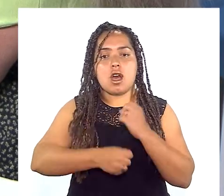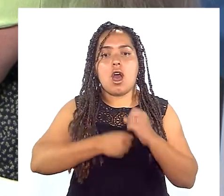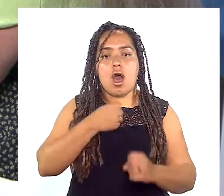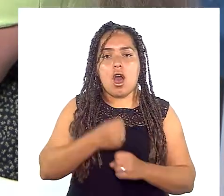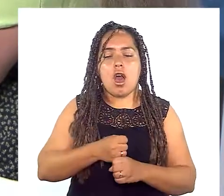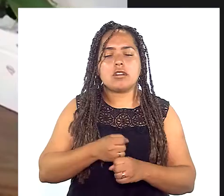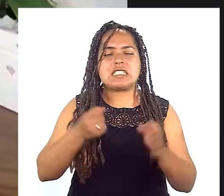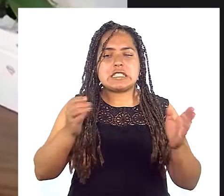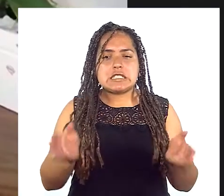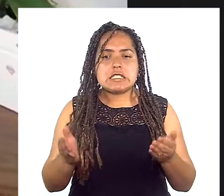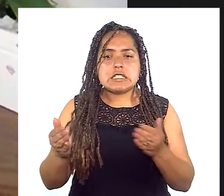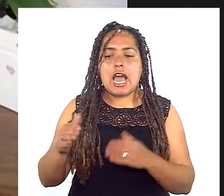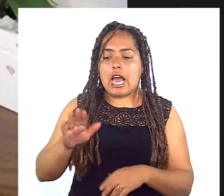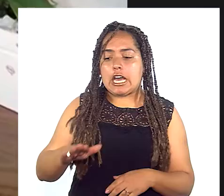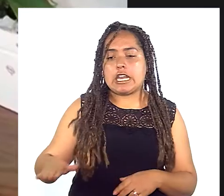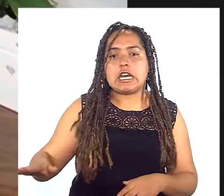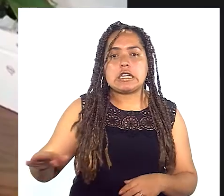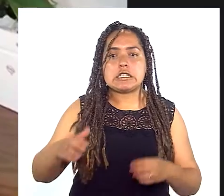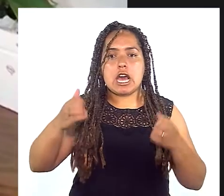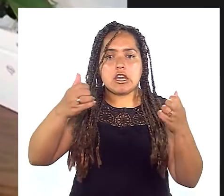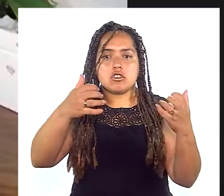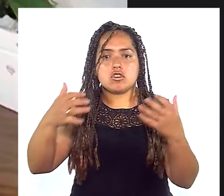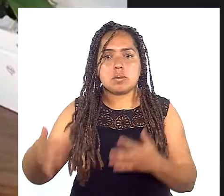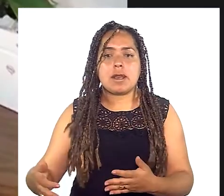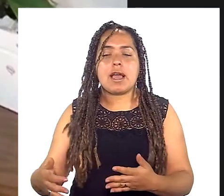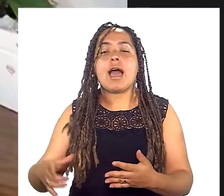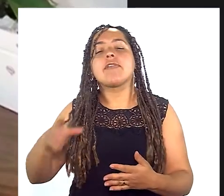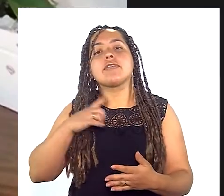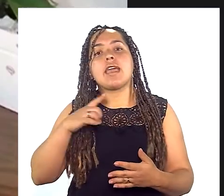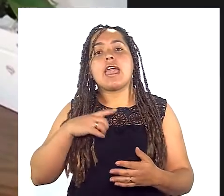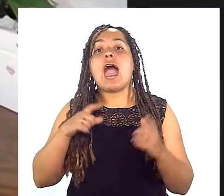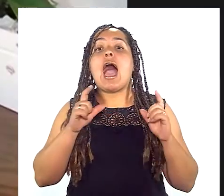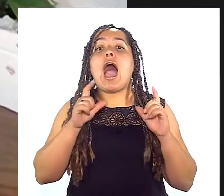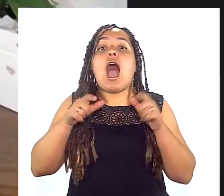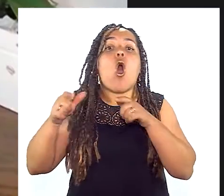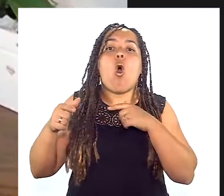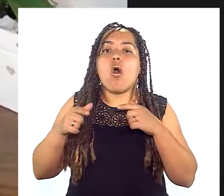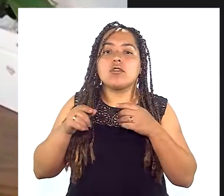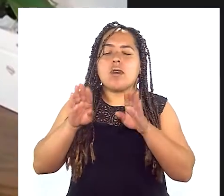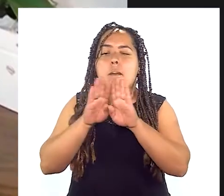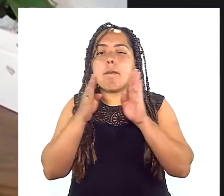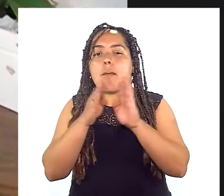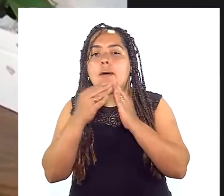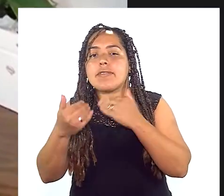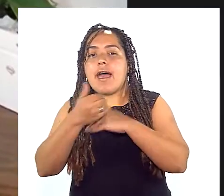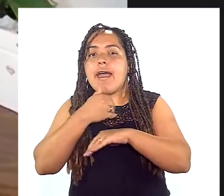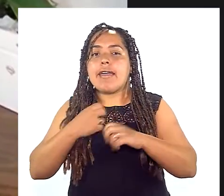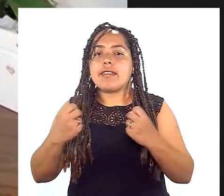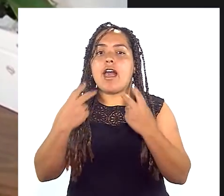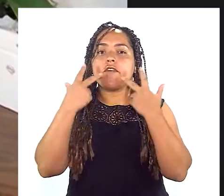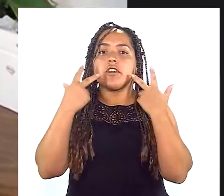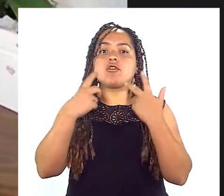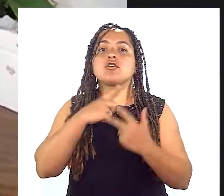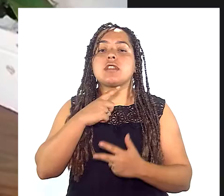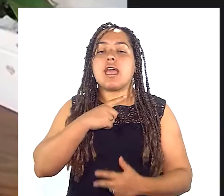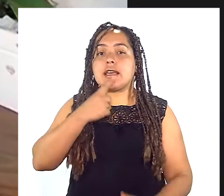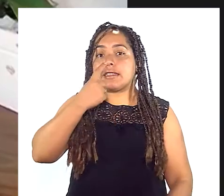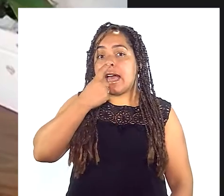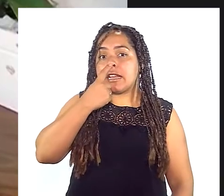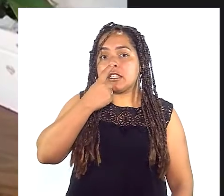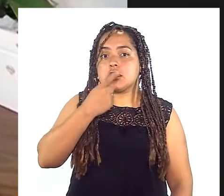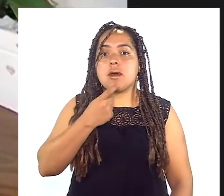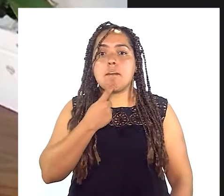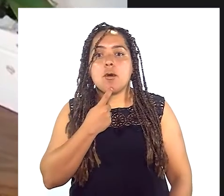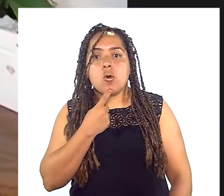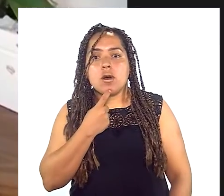gente estimulou muito durante esse ano para a gente explicar para as crianças que a principal porta de entrada dos vírus, através das gotículas,